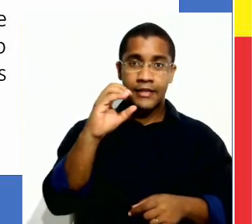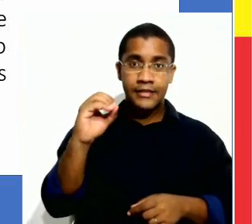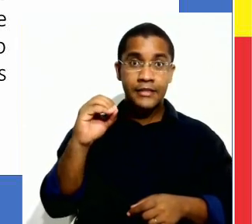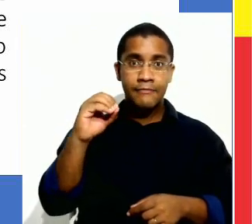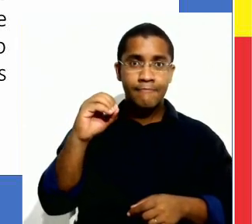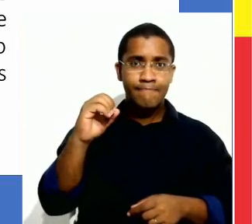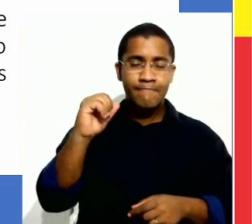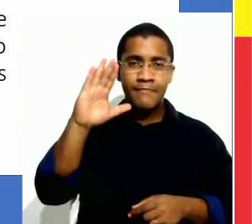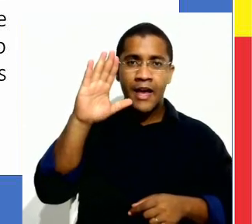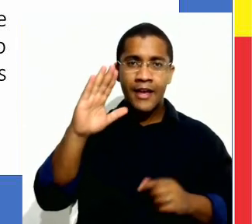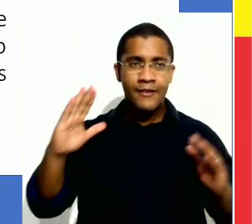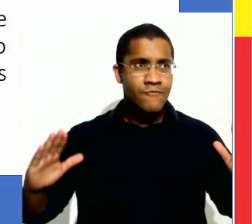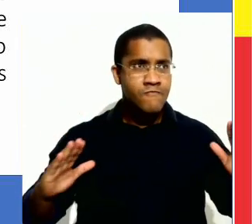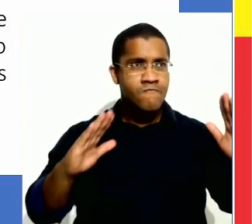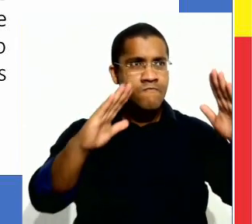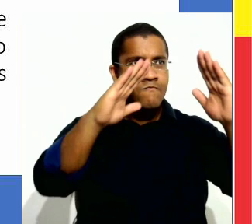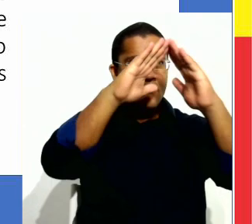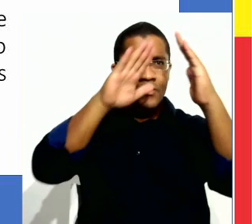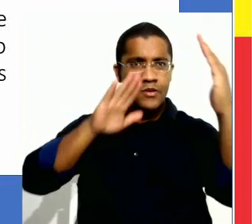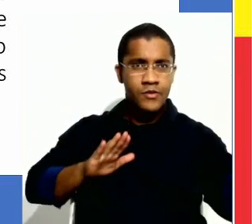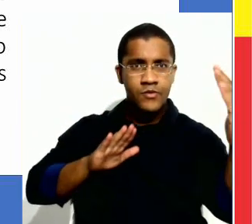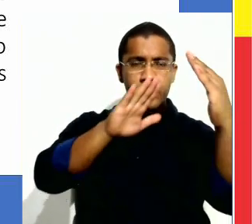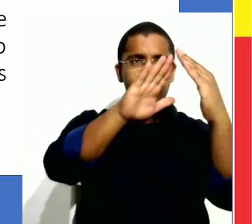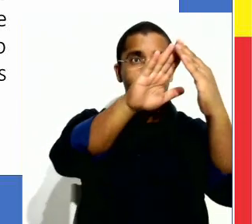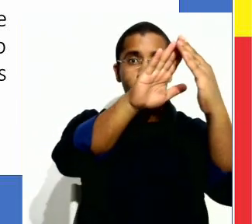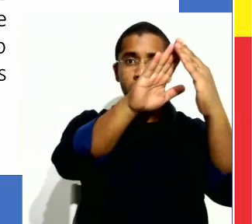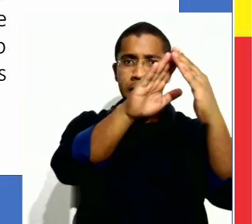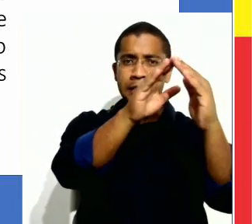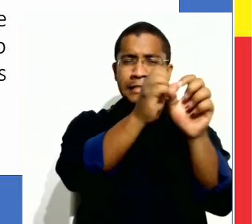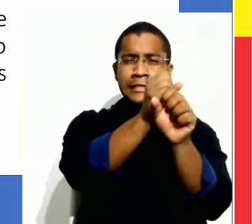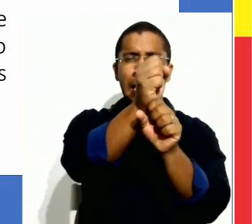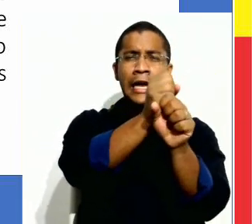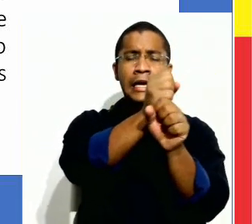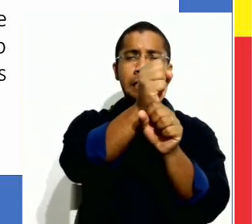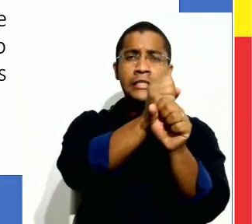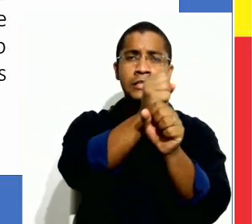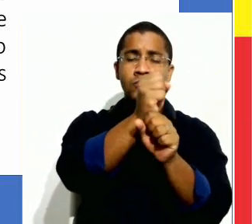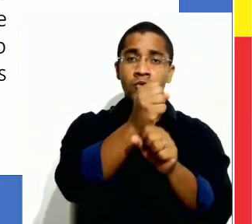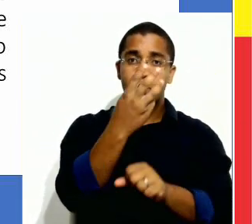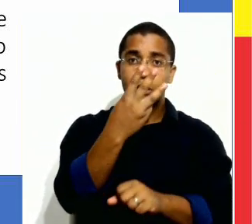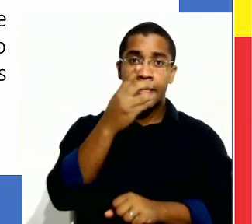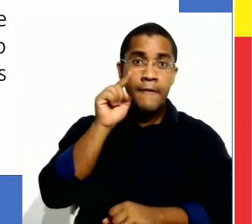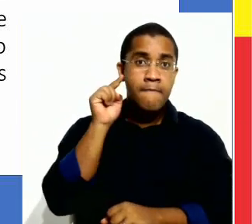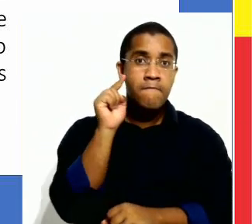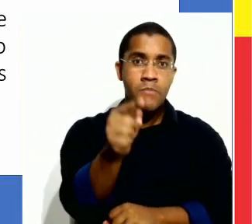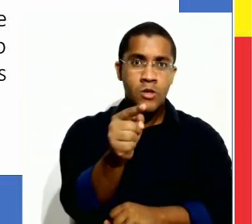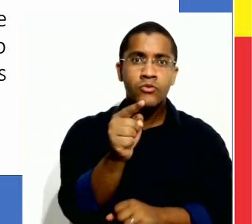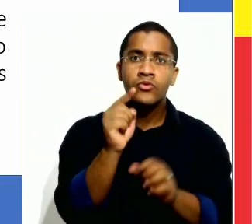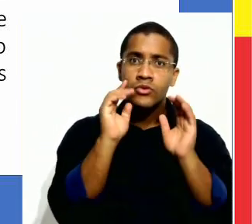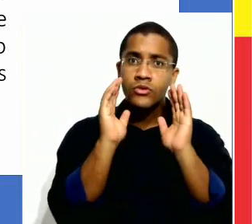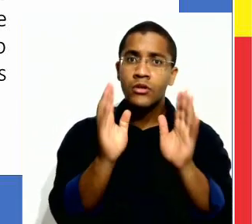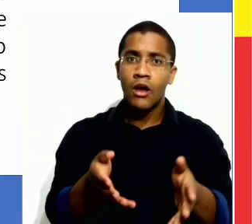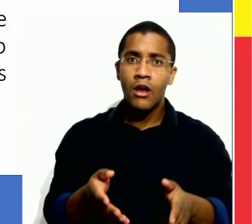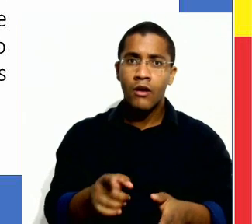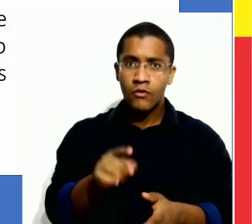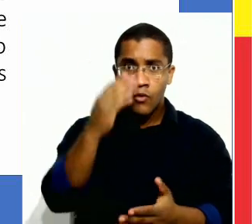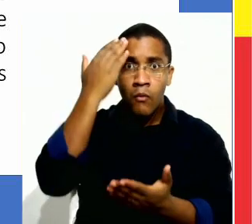pirâmides que permanecem intactas há 3.000 anos.